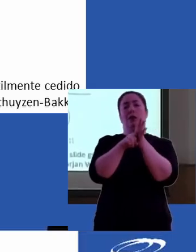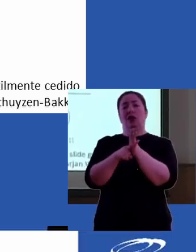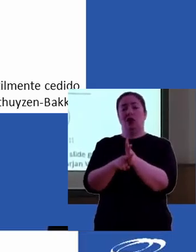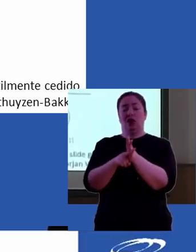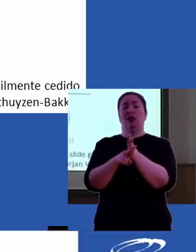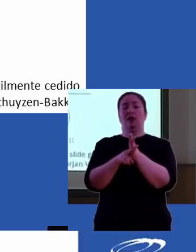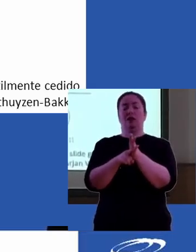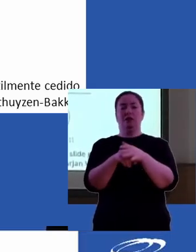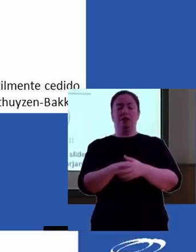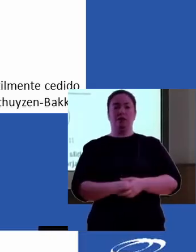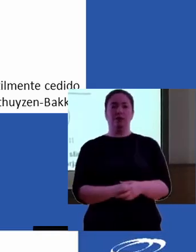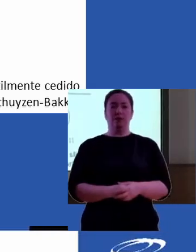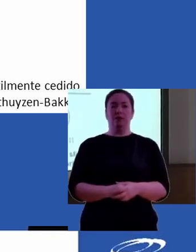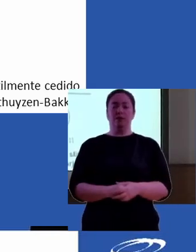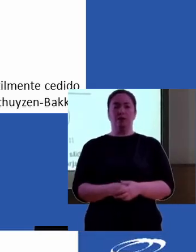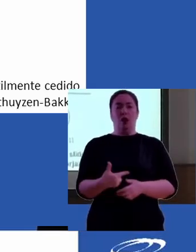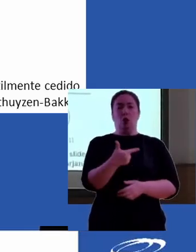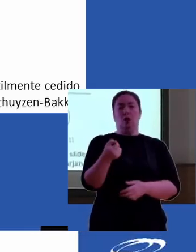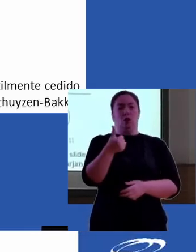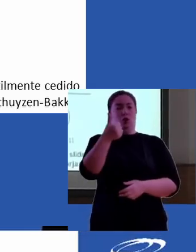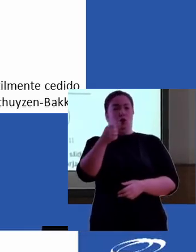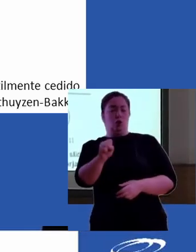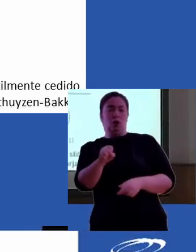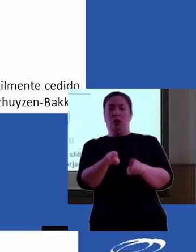concomitantes no mesmo ano. Em 2018,